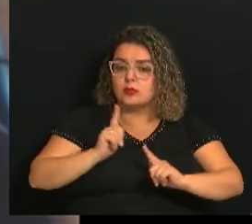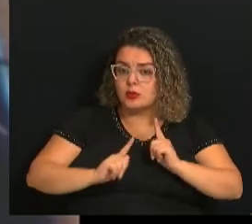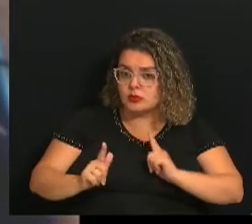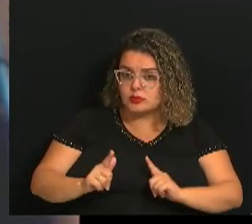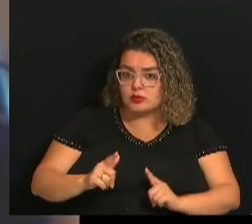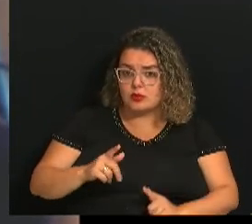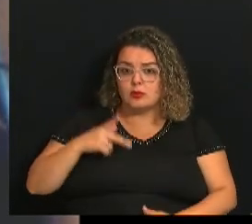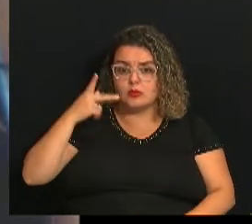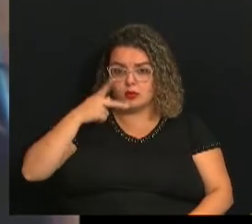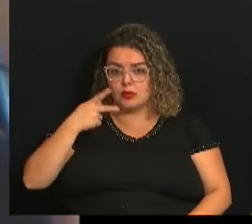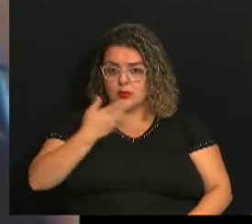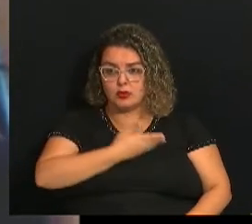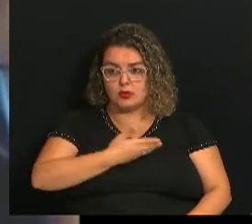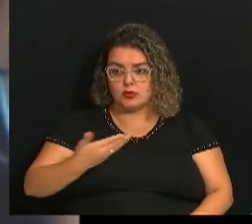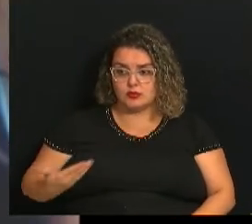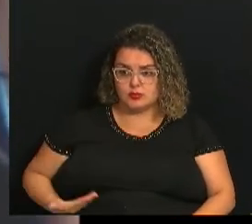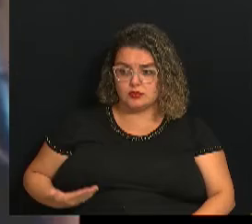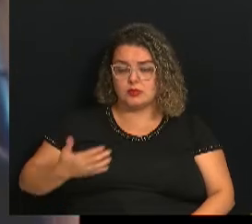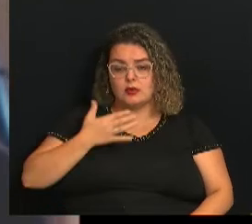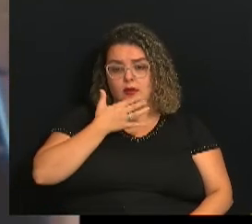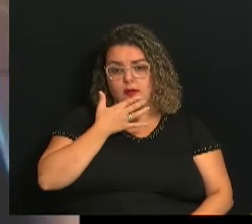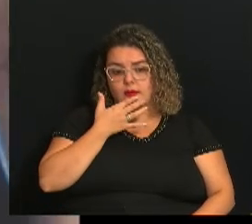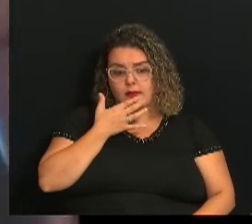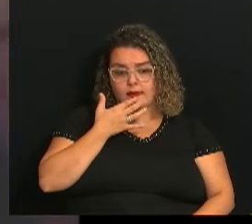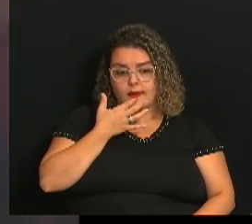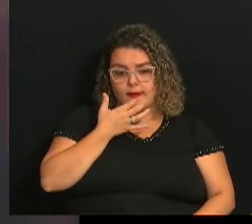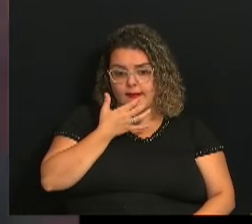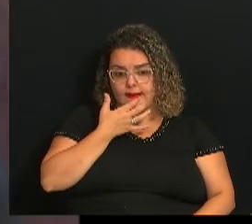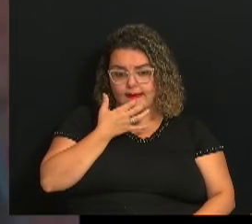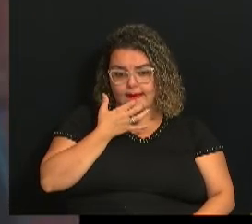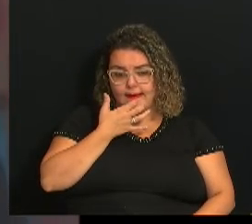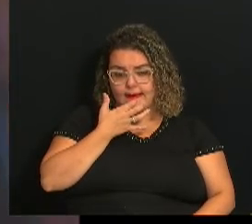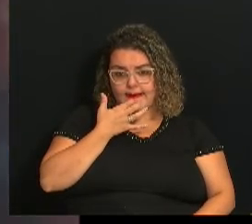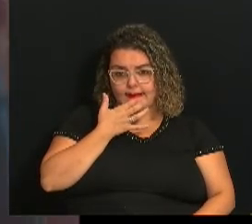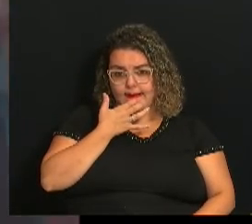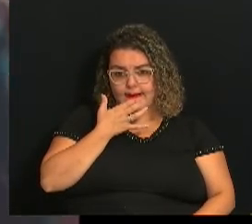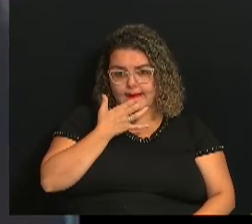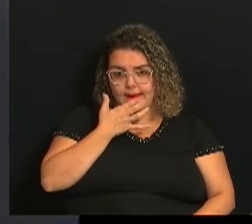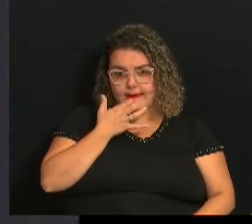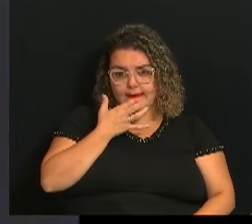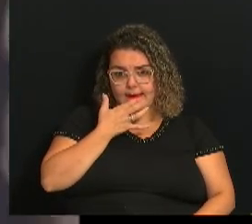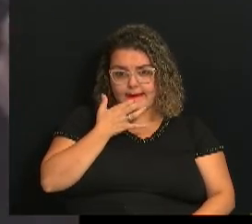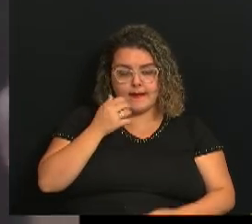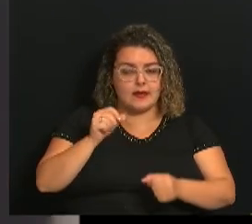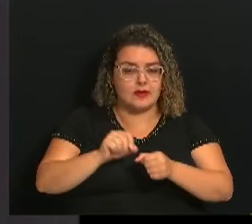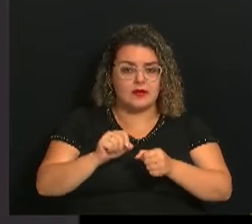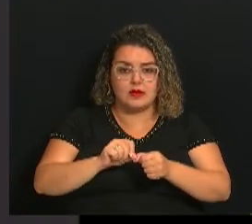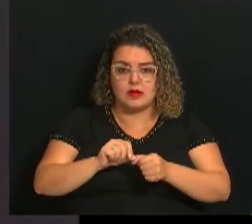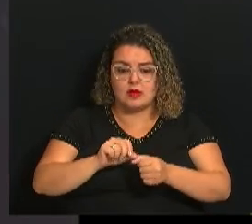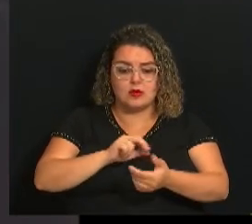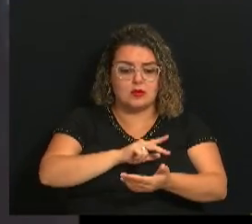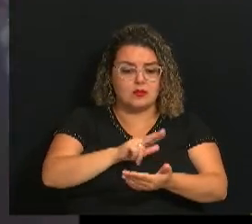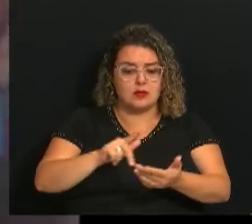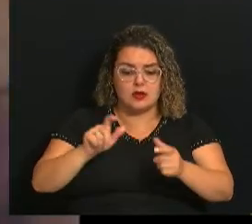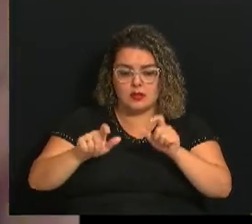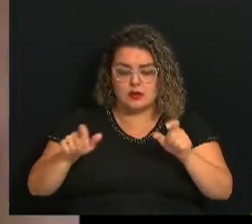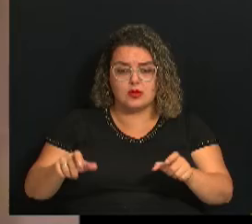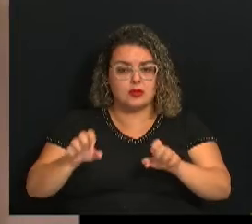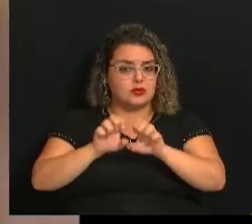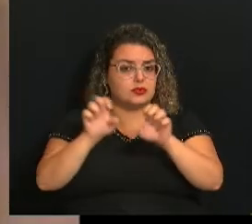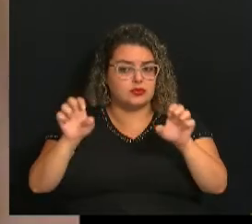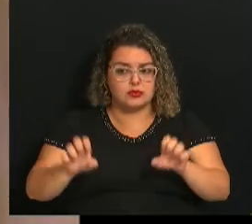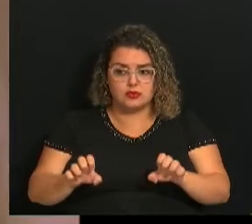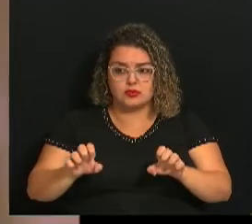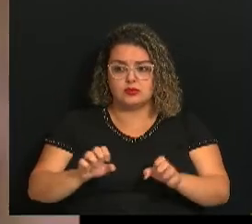pública. E isso fez com que muitos de estruturas, inclusive de